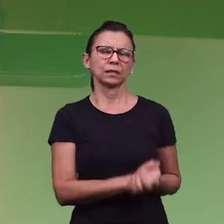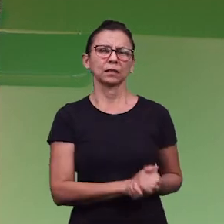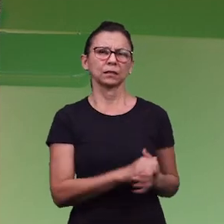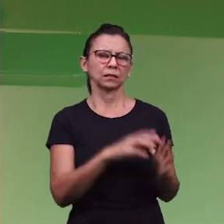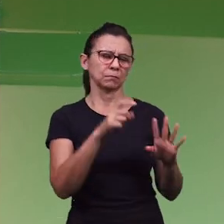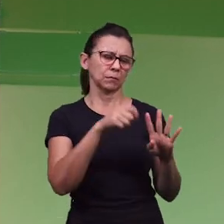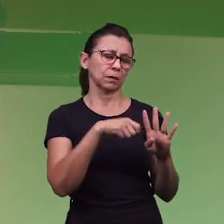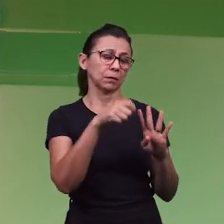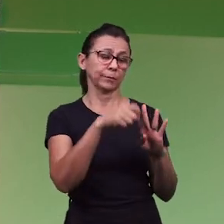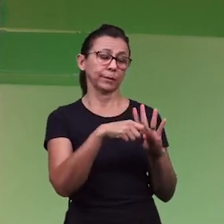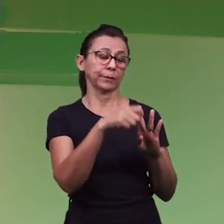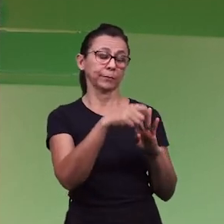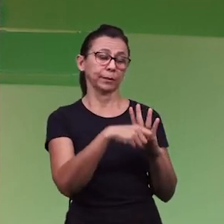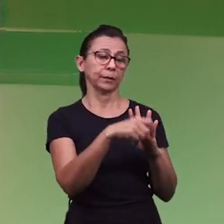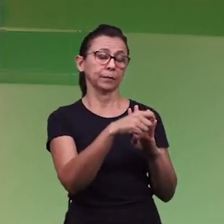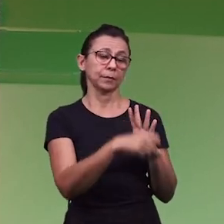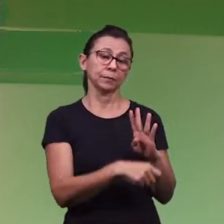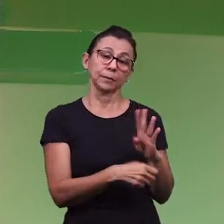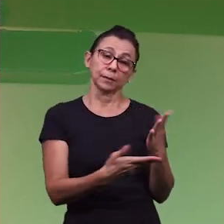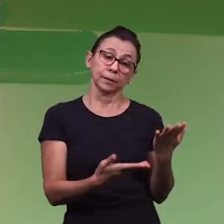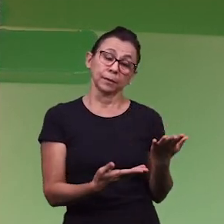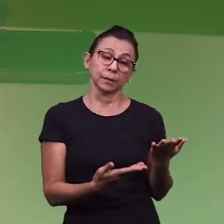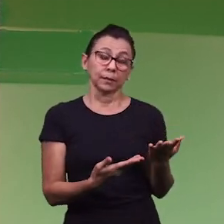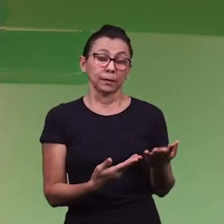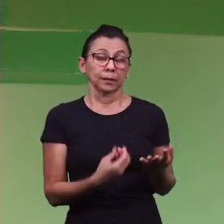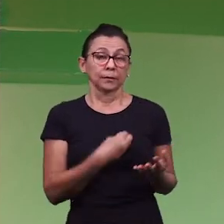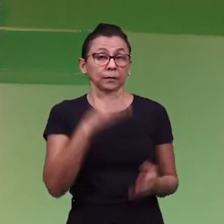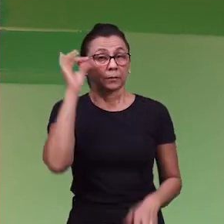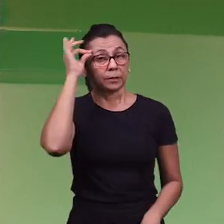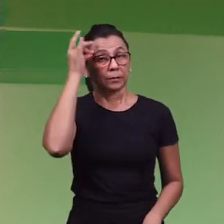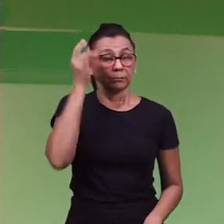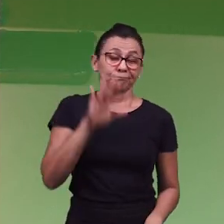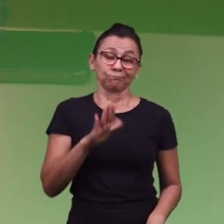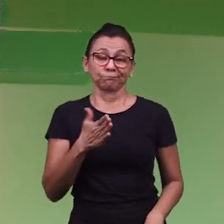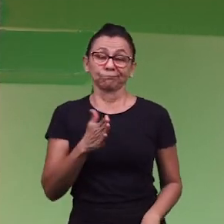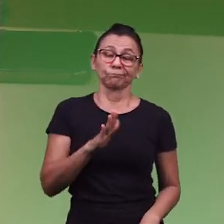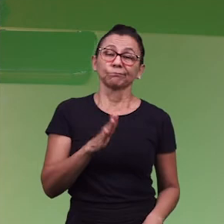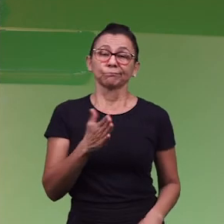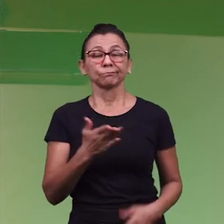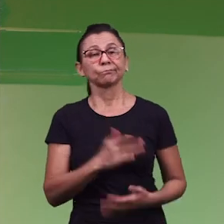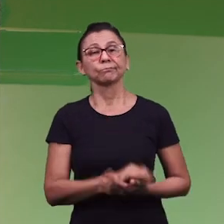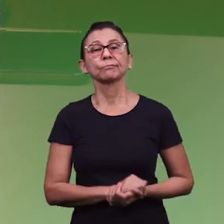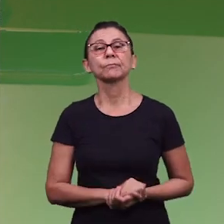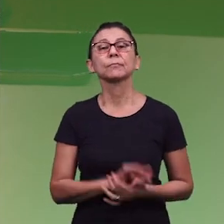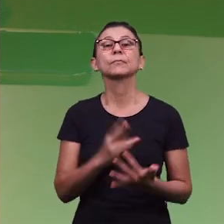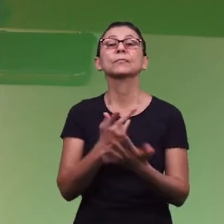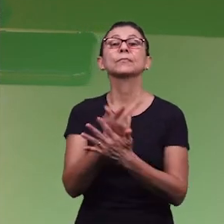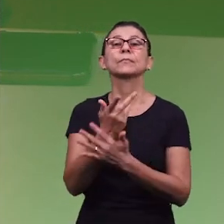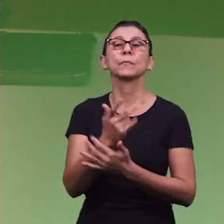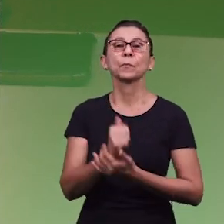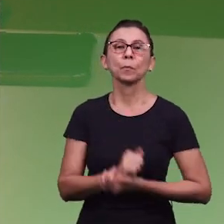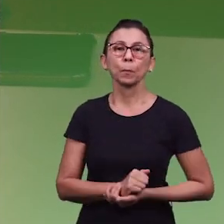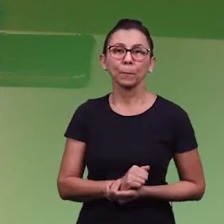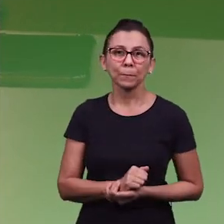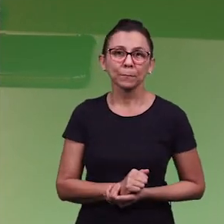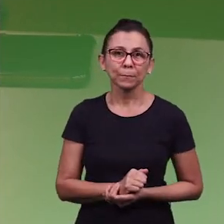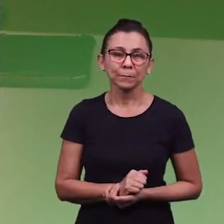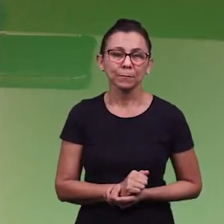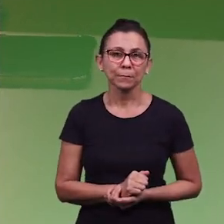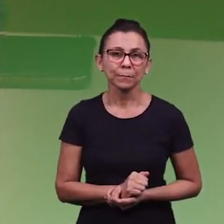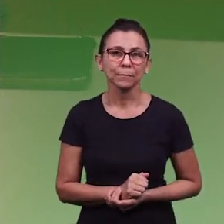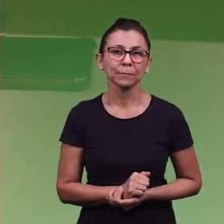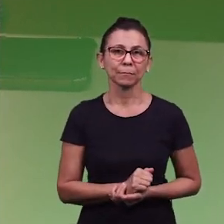ainda, nova convertida, não estava com a vida espiritual muito bem estruturada ainda. E o resultado é que o marido dela via essa